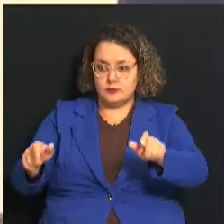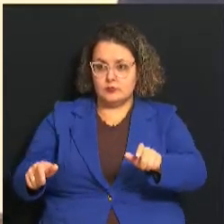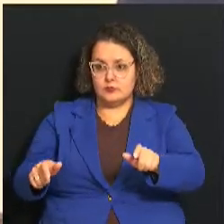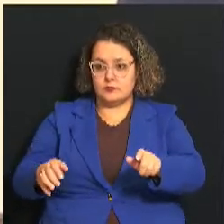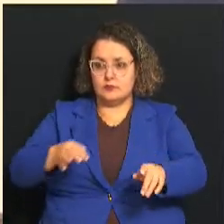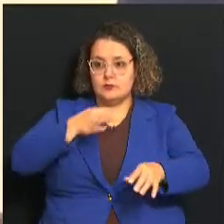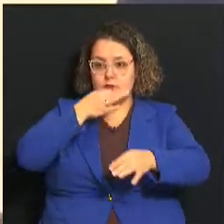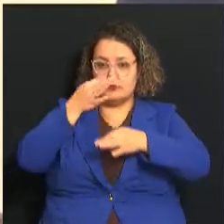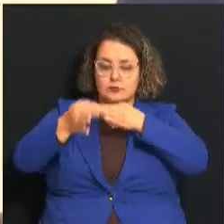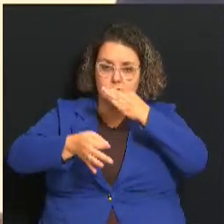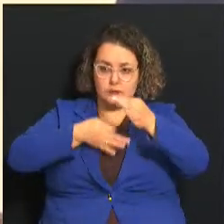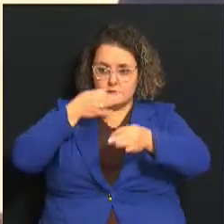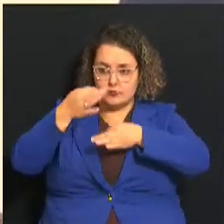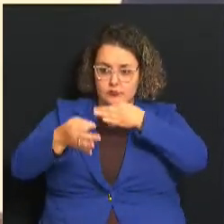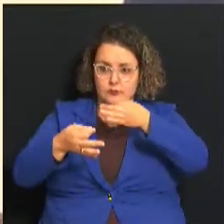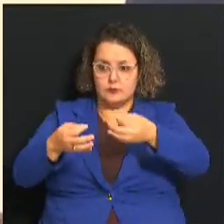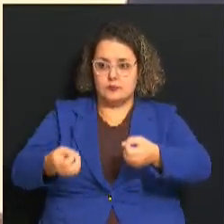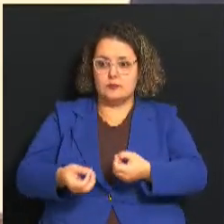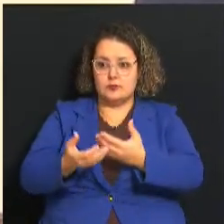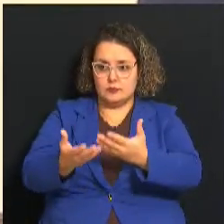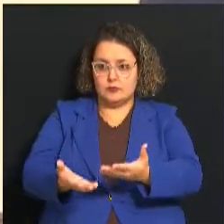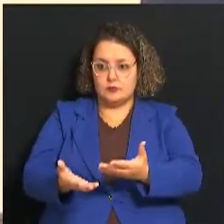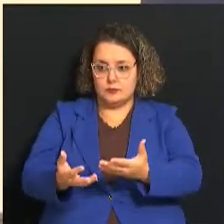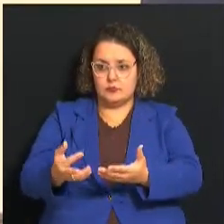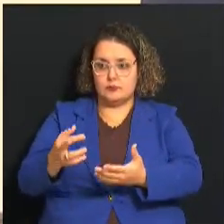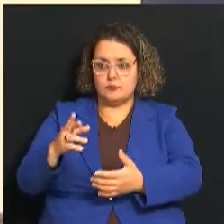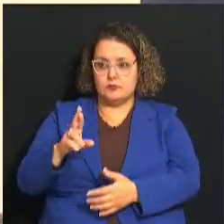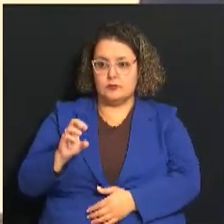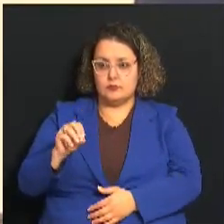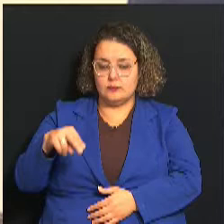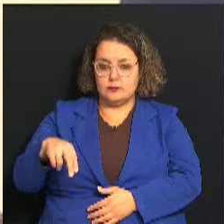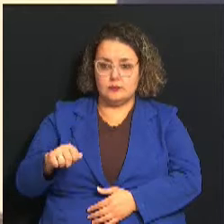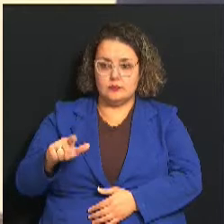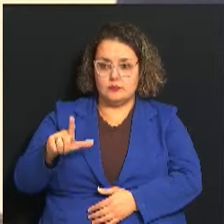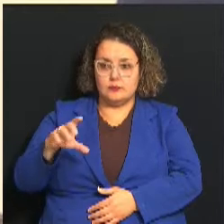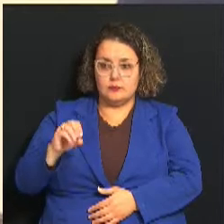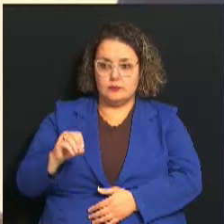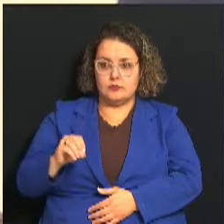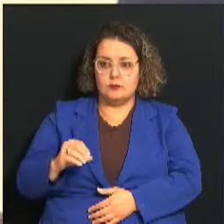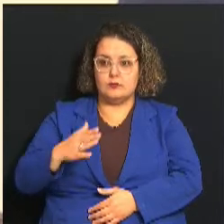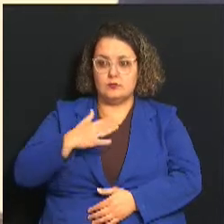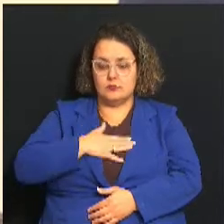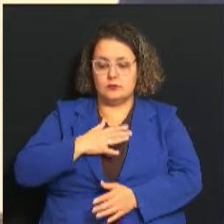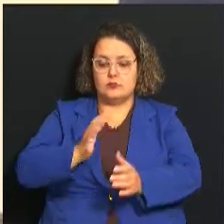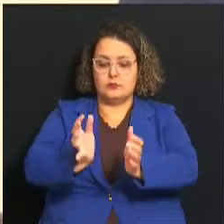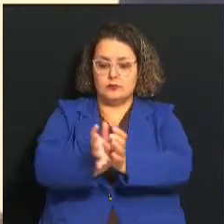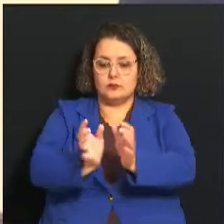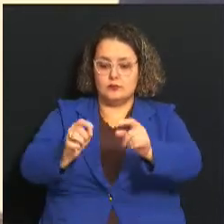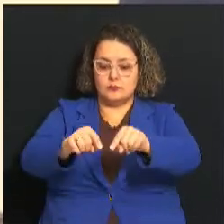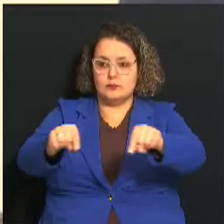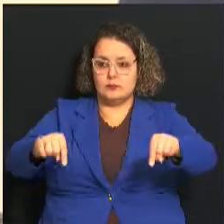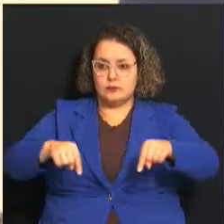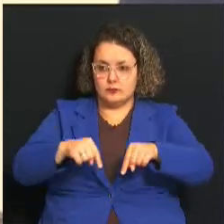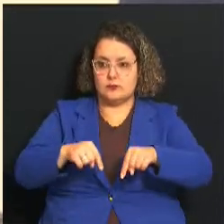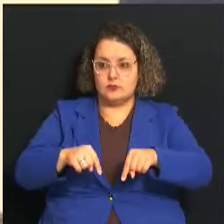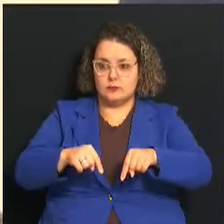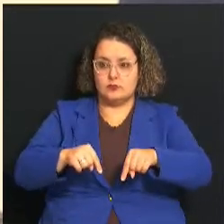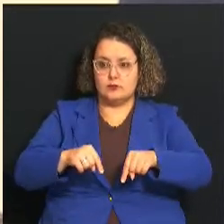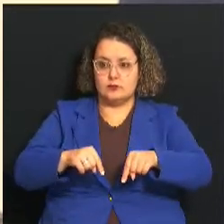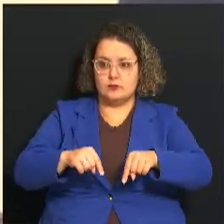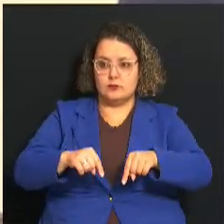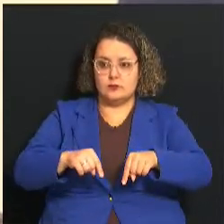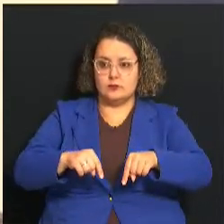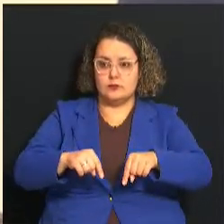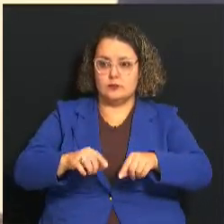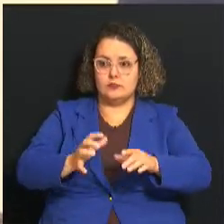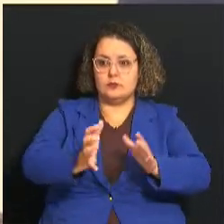sugestões trazidas através do Ronaldo Hipólito, mais a minha equipe de gabinete, e também com o assessoramento da